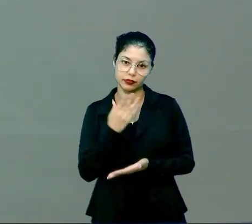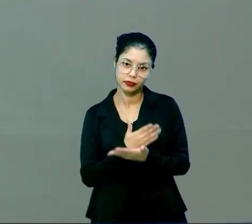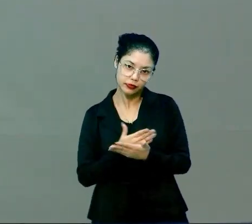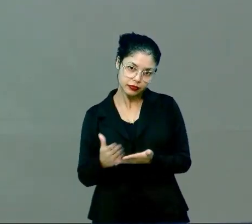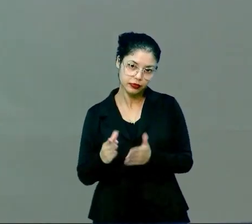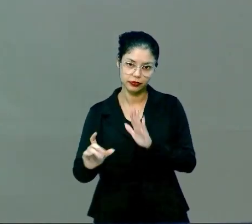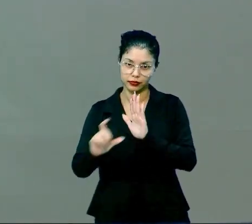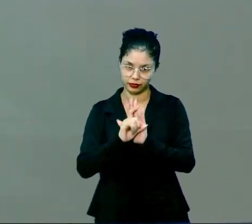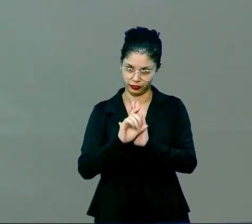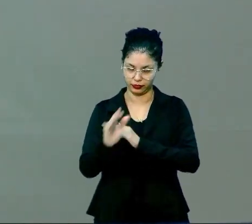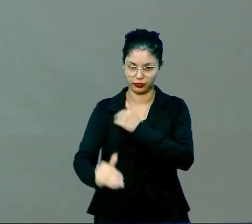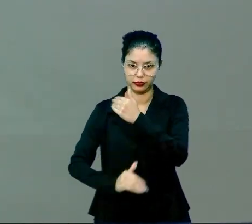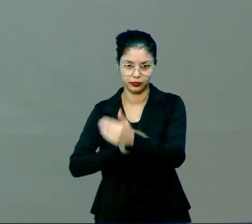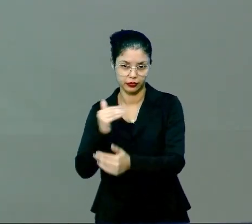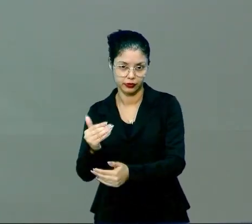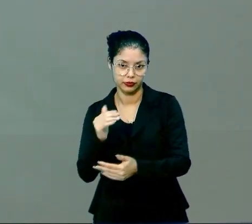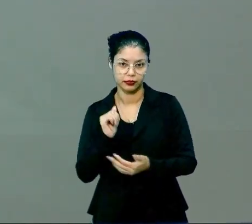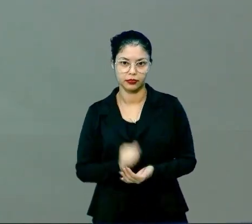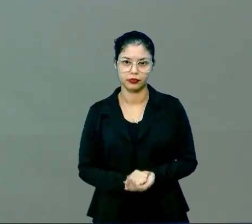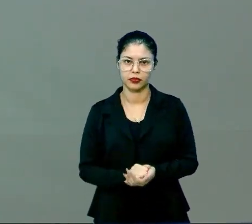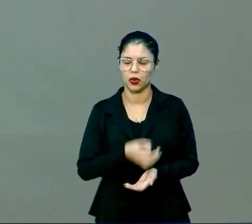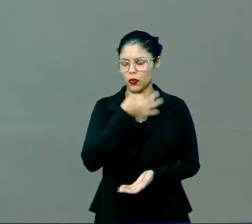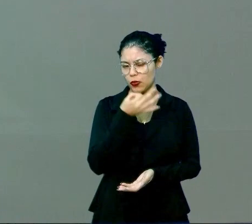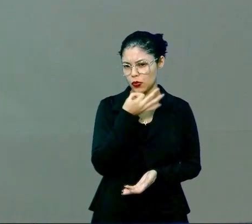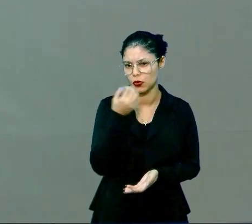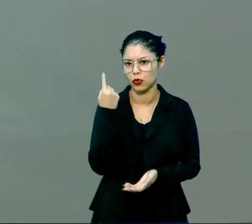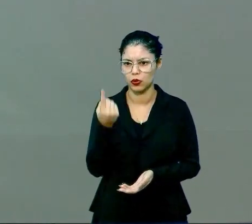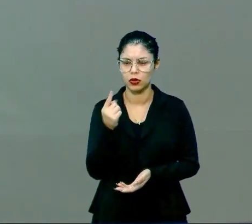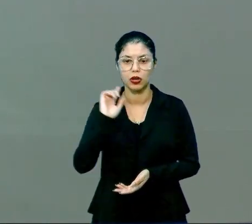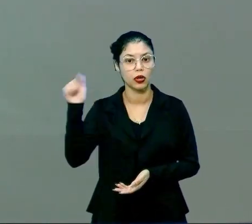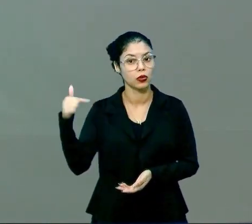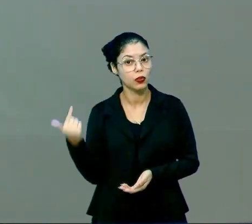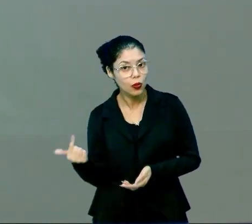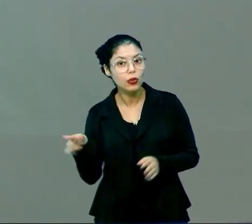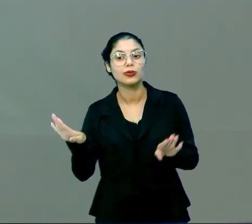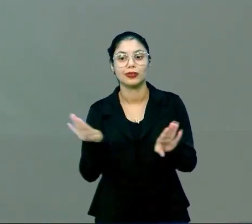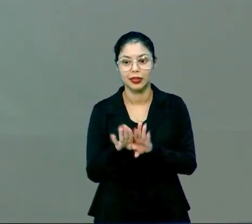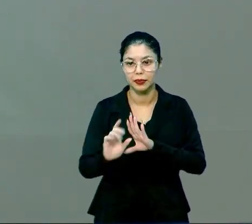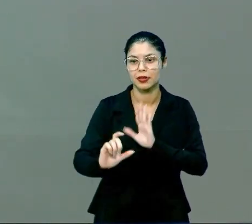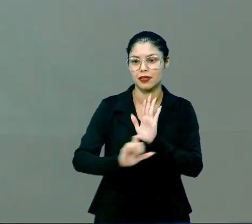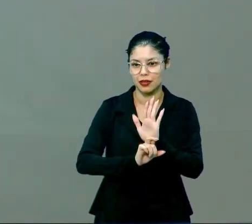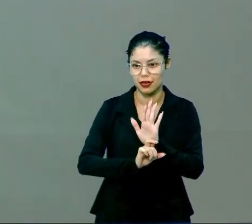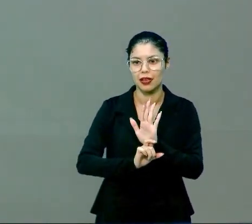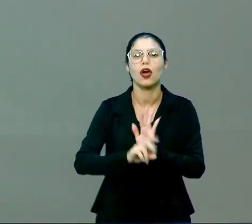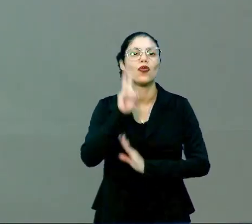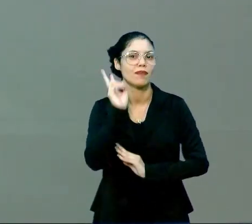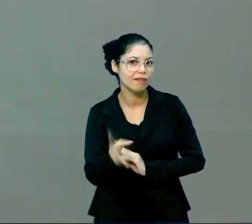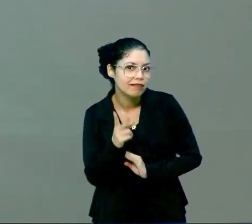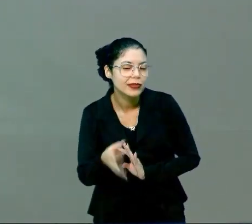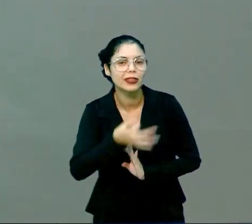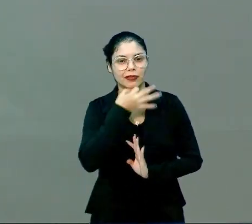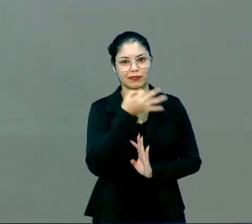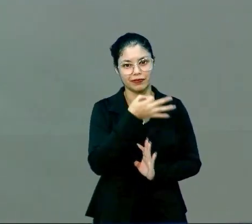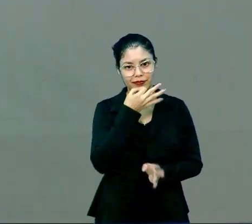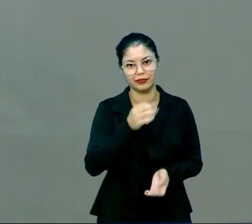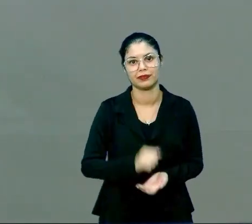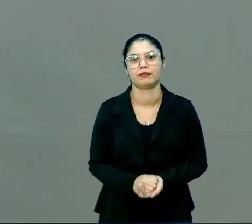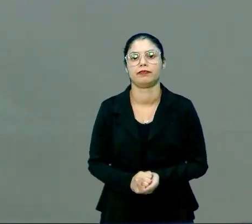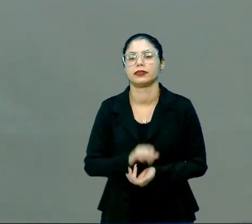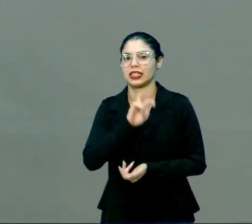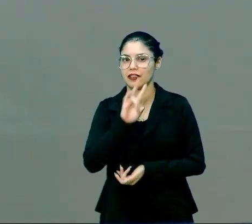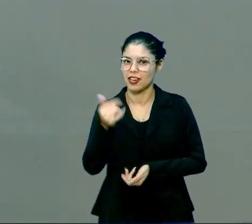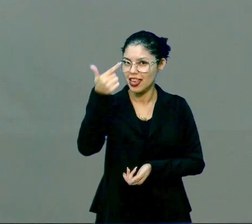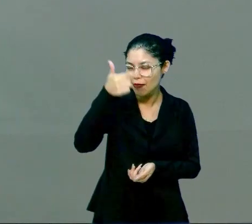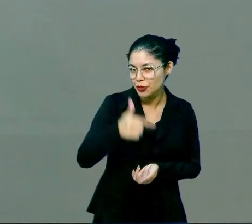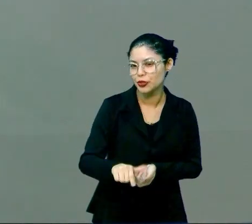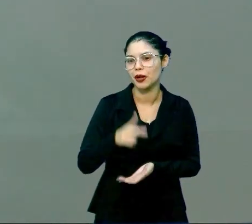no parágrafo do desenvolvimento um argumento e lá no outro parágrafo do desenvolvimento o mesmo argumento, eu estou